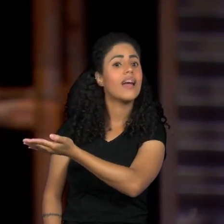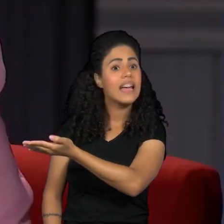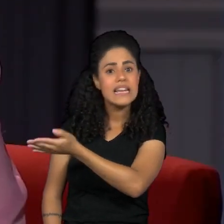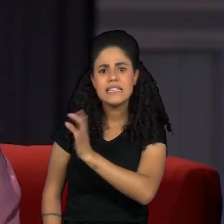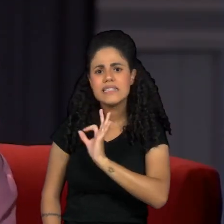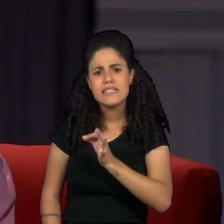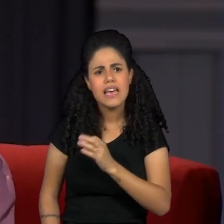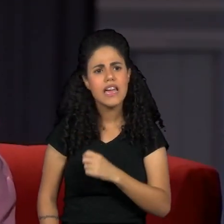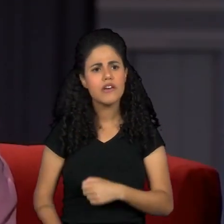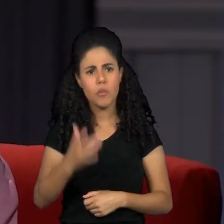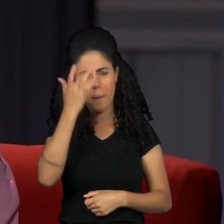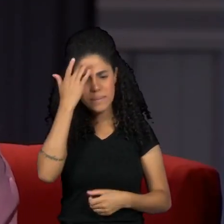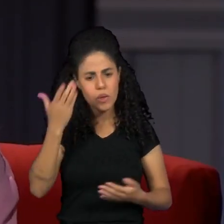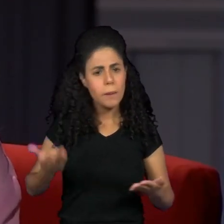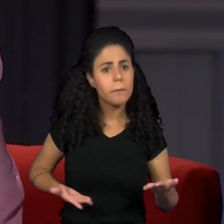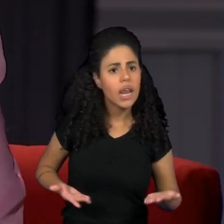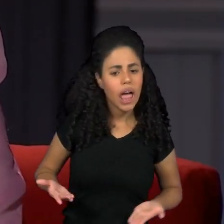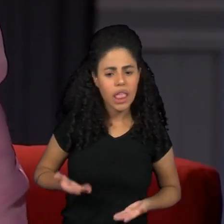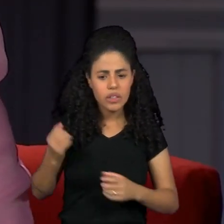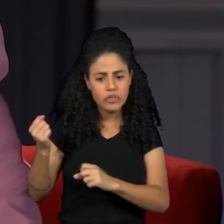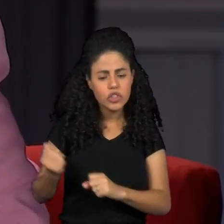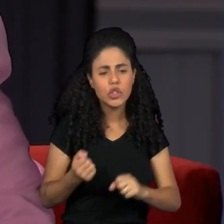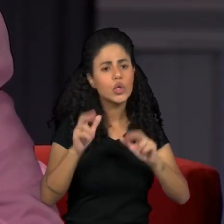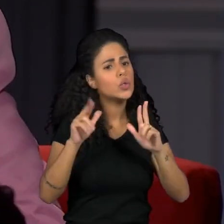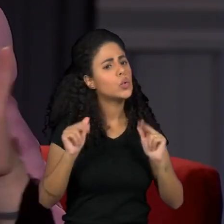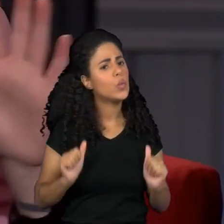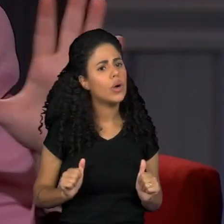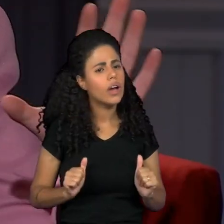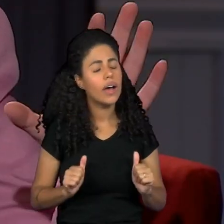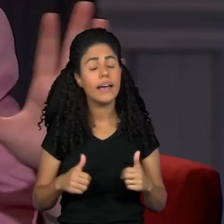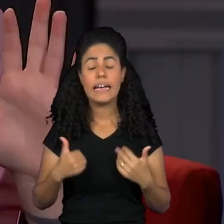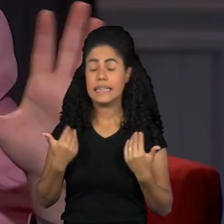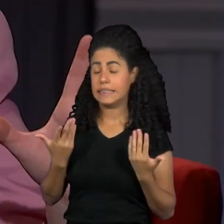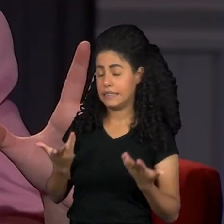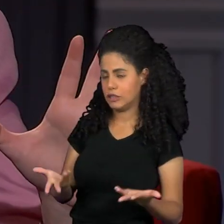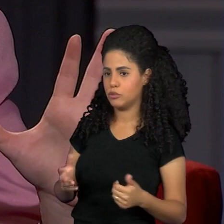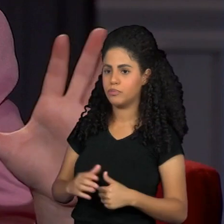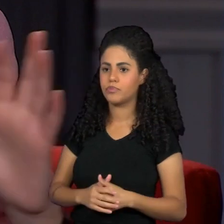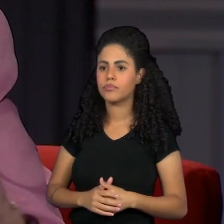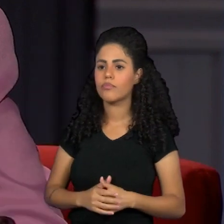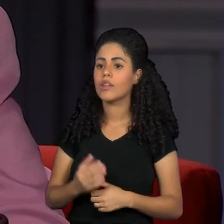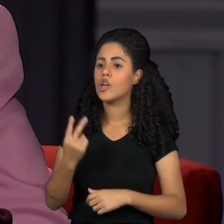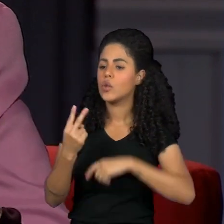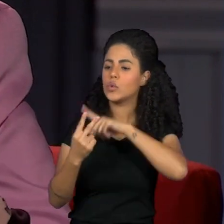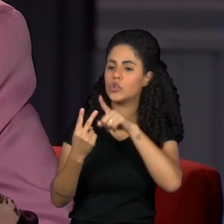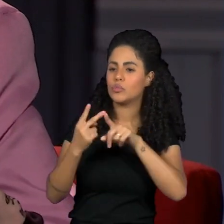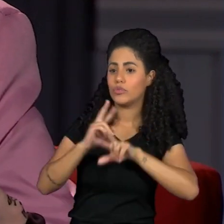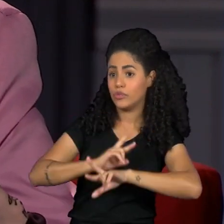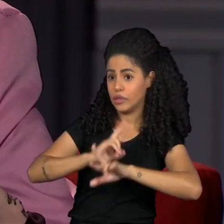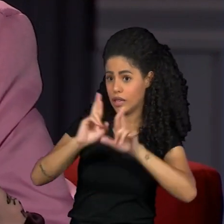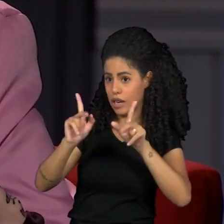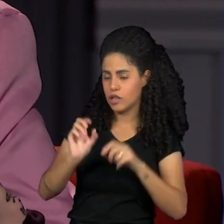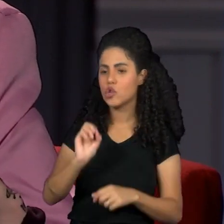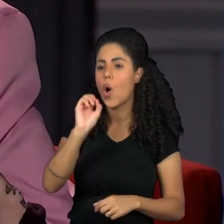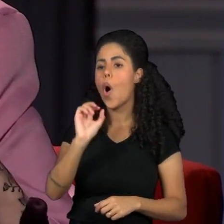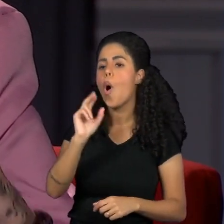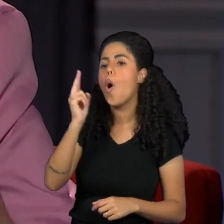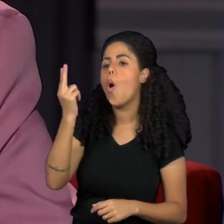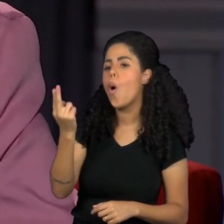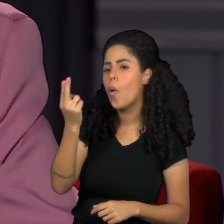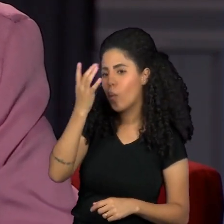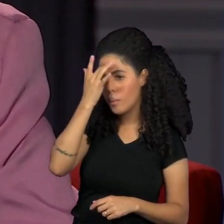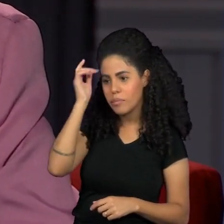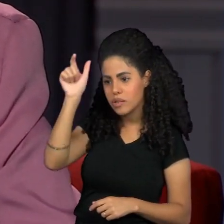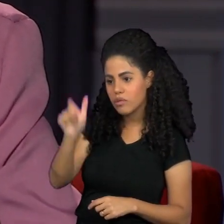faxineiro, Exato. uma pessoa com... O autista, ele vive em dois polos diferentes. Ou ele é aquele que as pessoas não